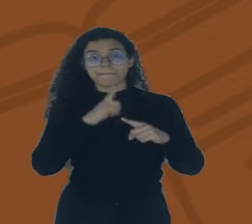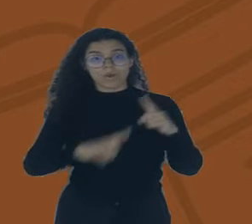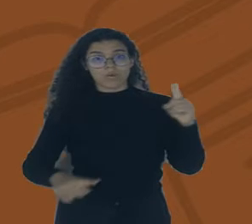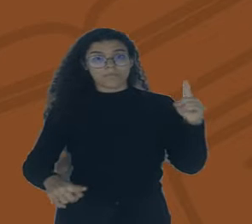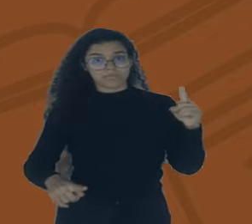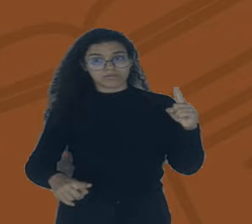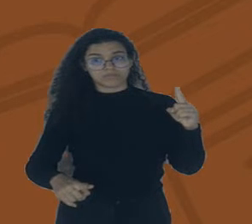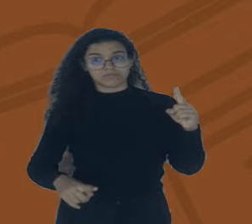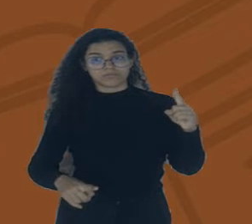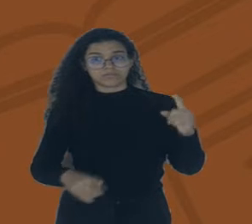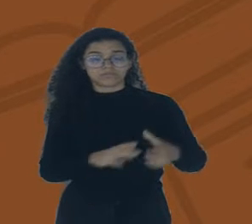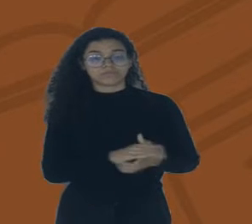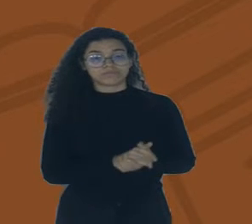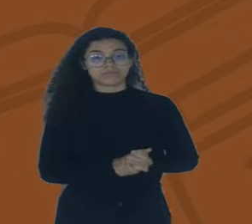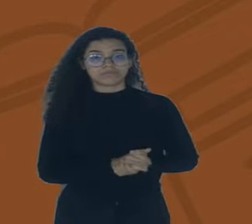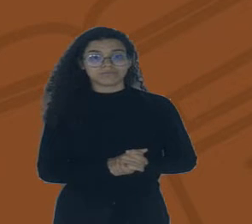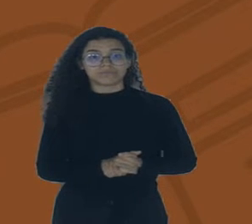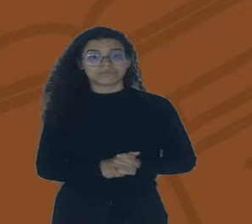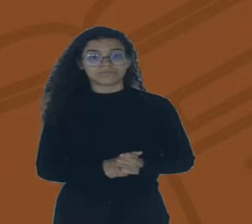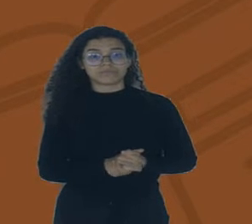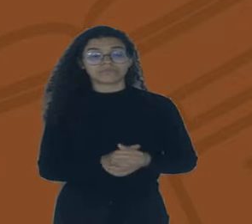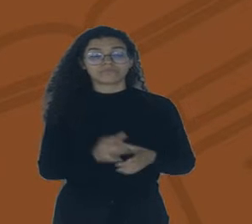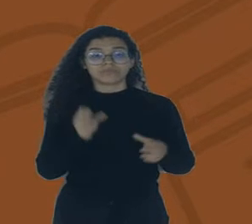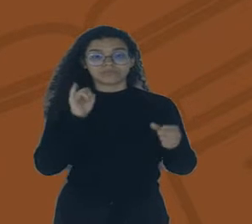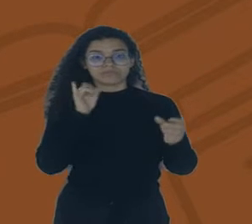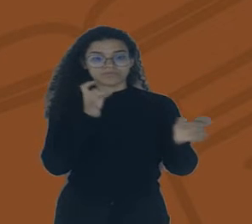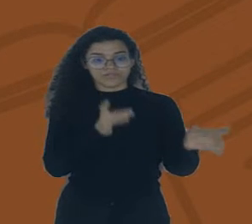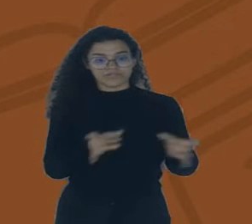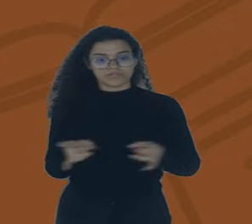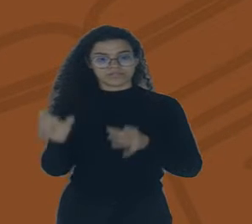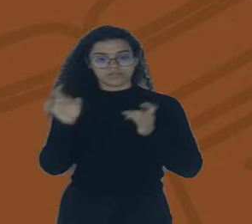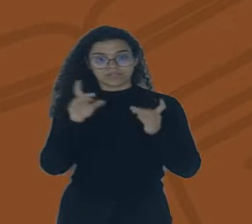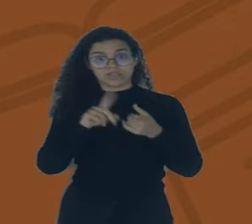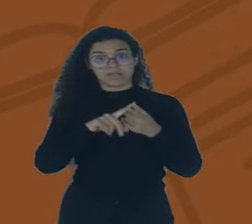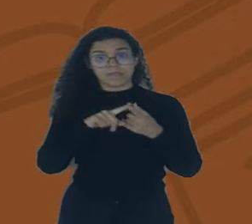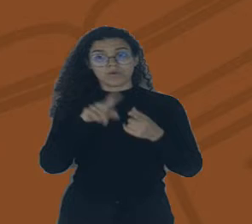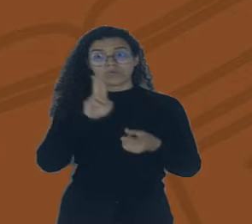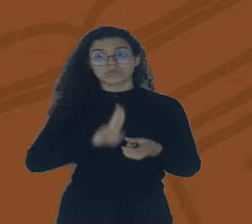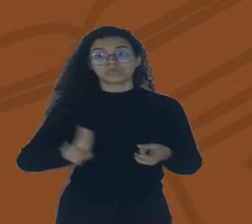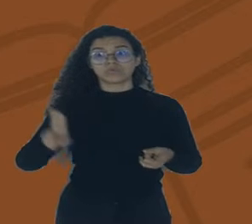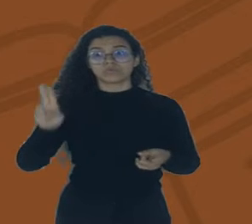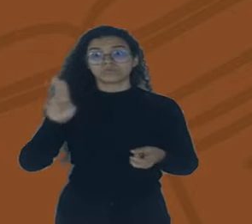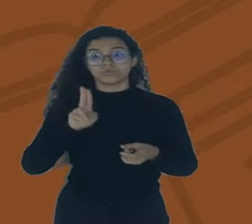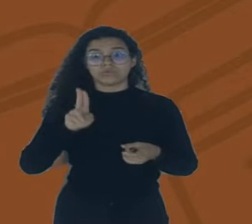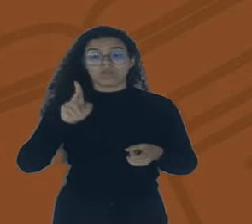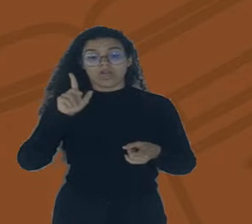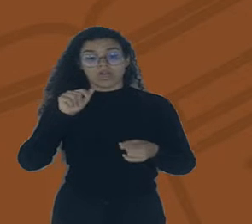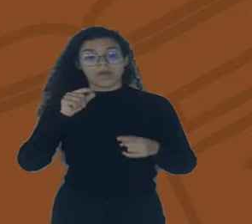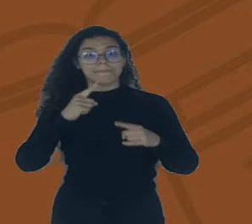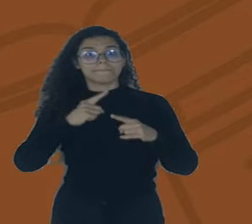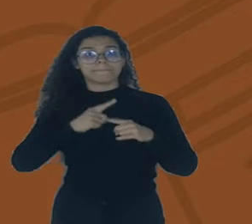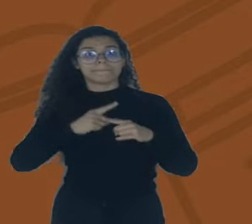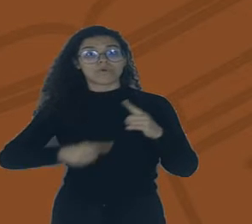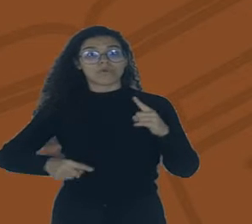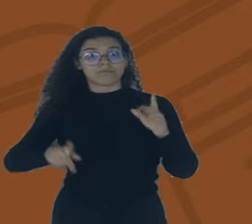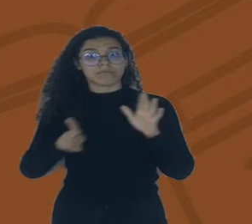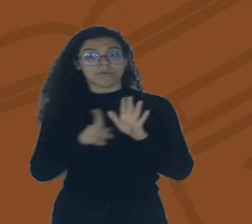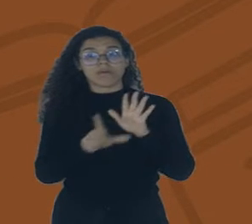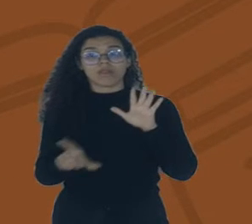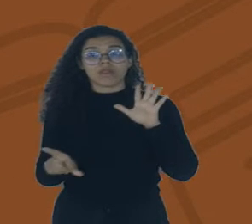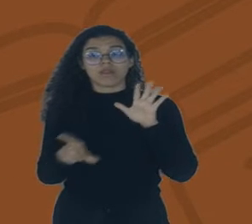ilegal, onde a sua venda e o consumo eles são proibidos por lei,